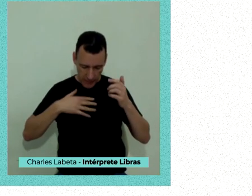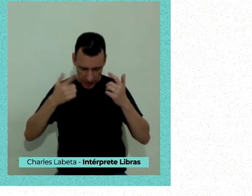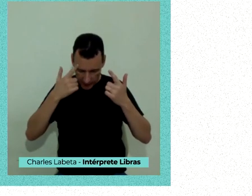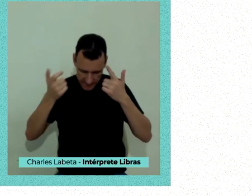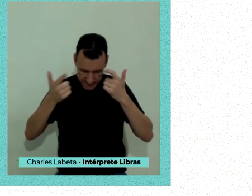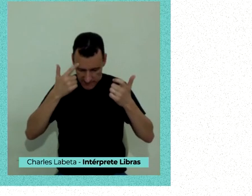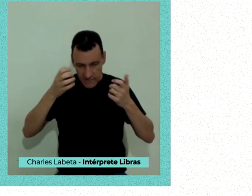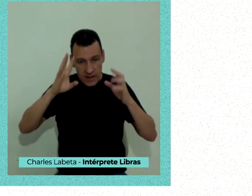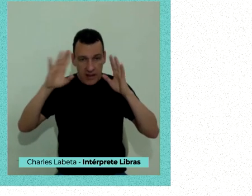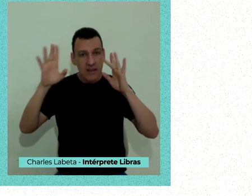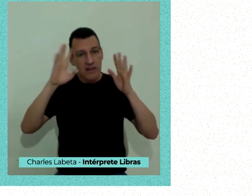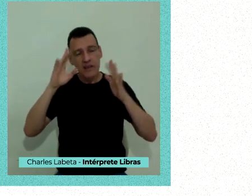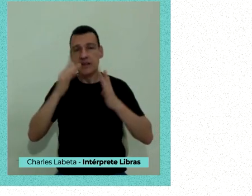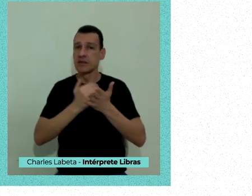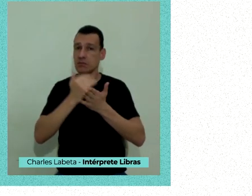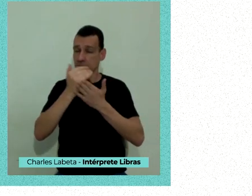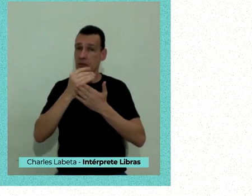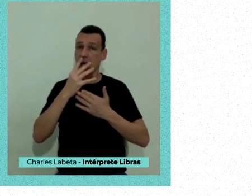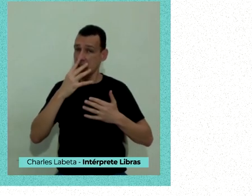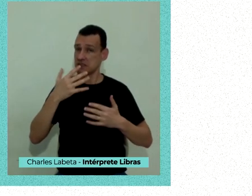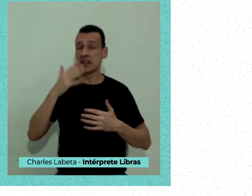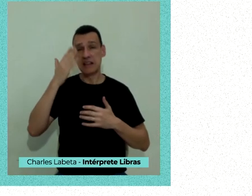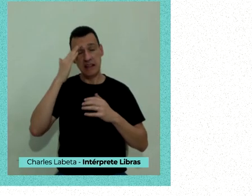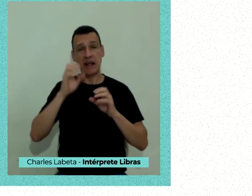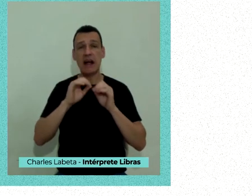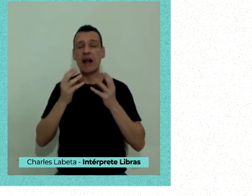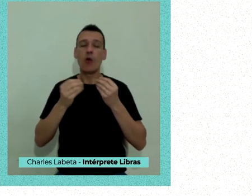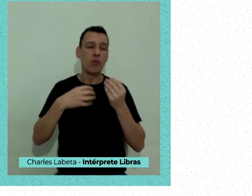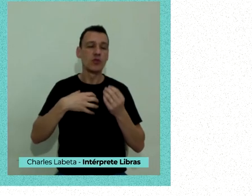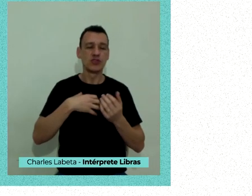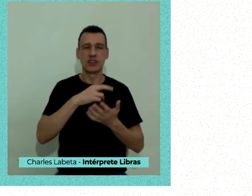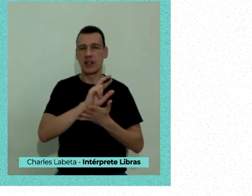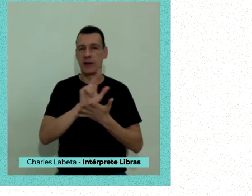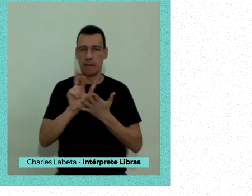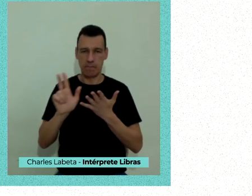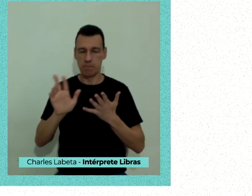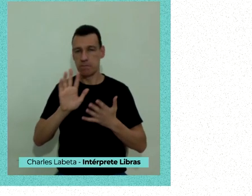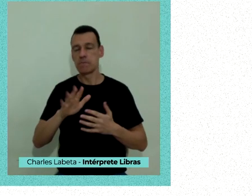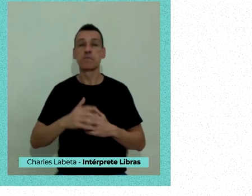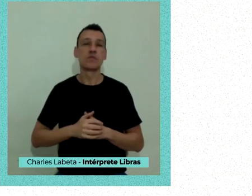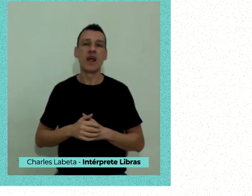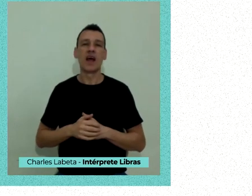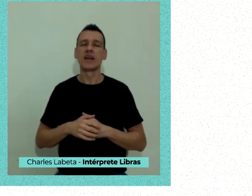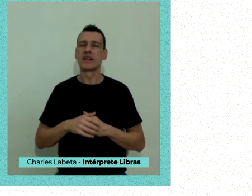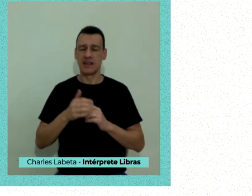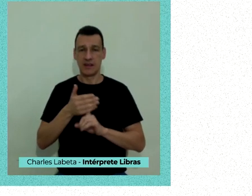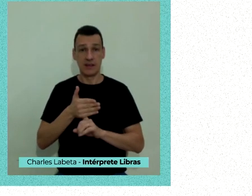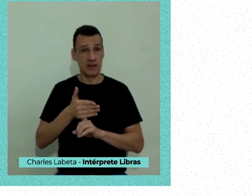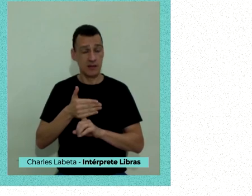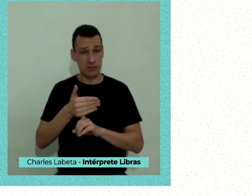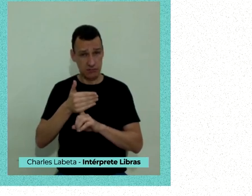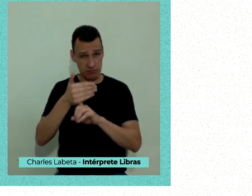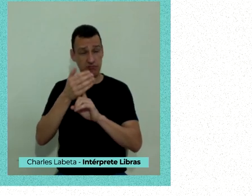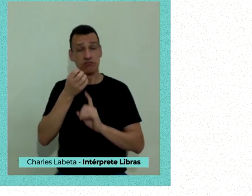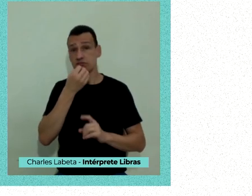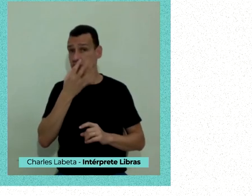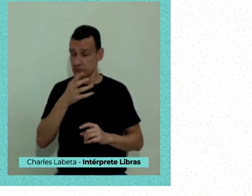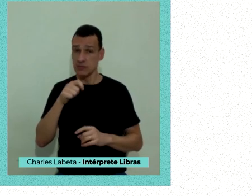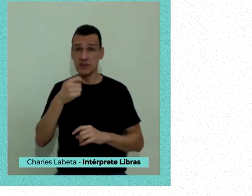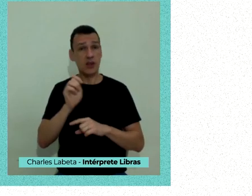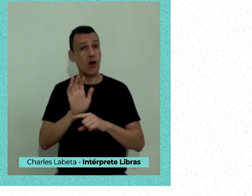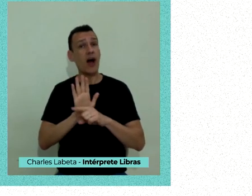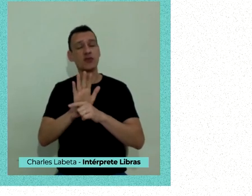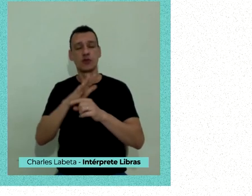caminhos. A tecnologia, na verdade, como elas mesmas já falaram, é uma possibilidade também de mudança de